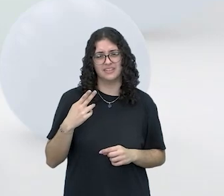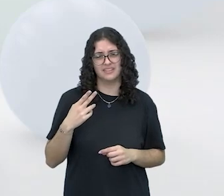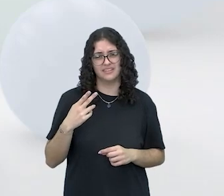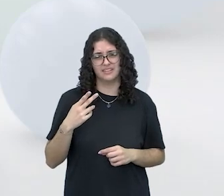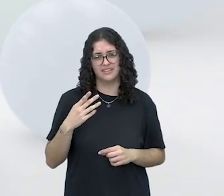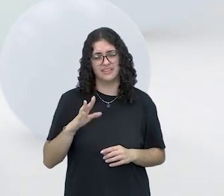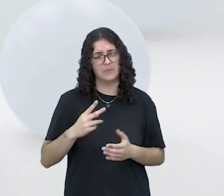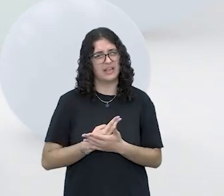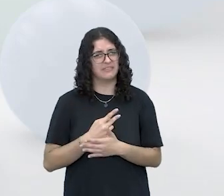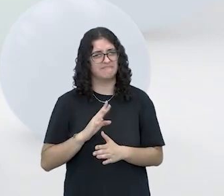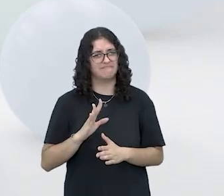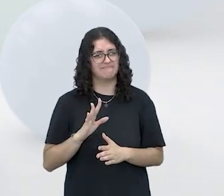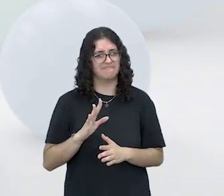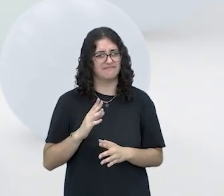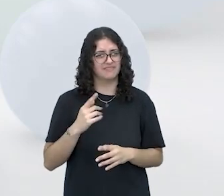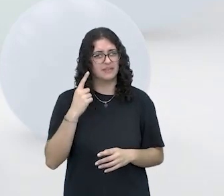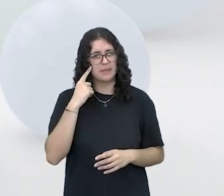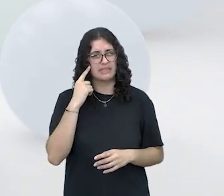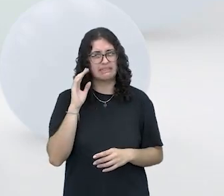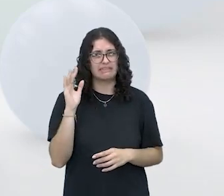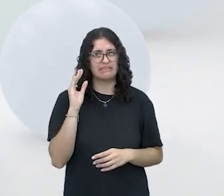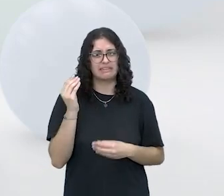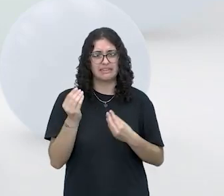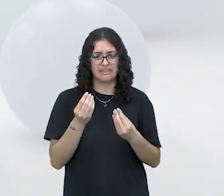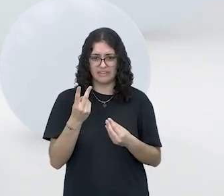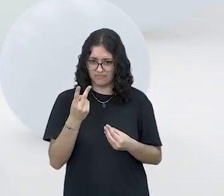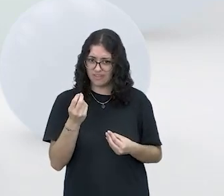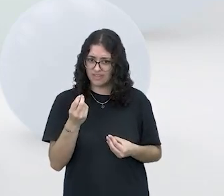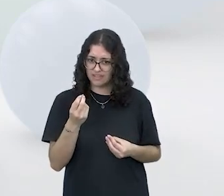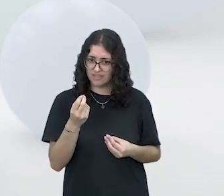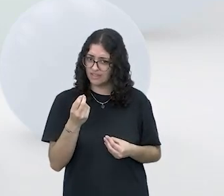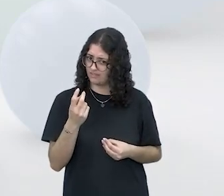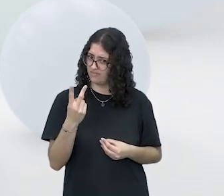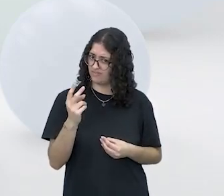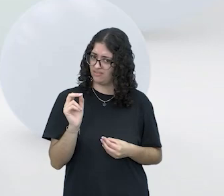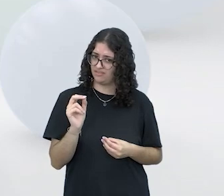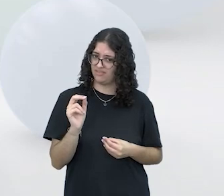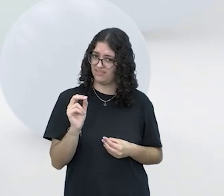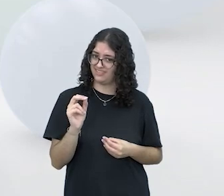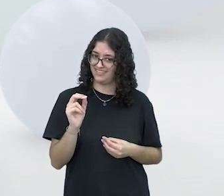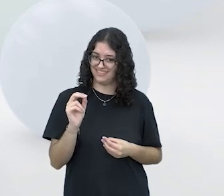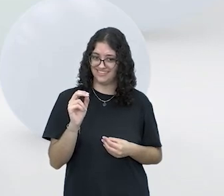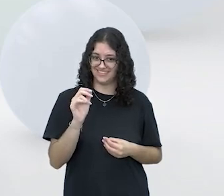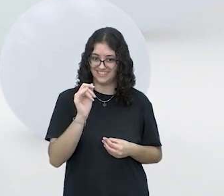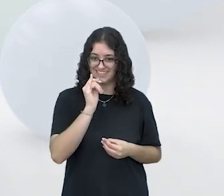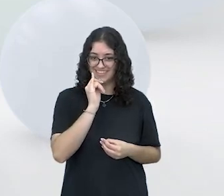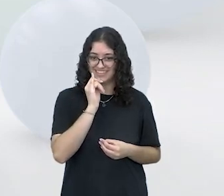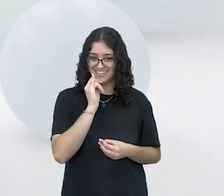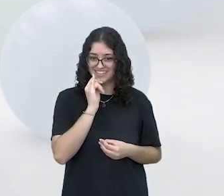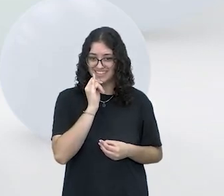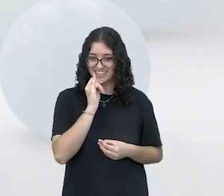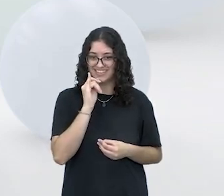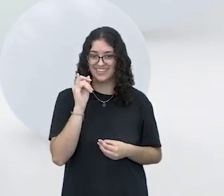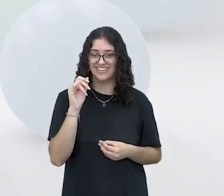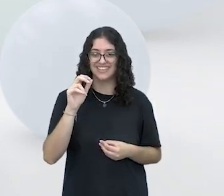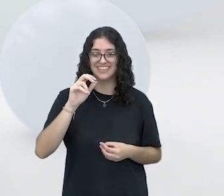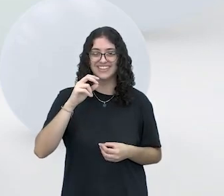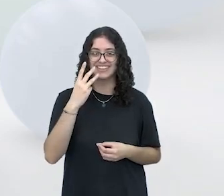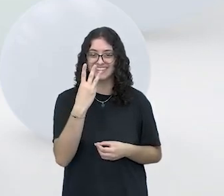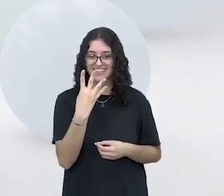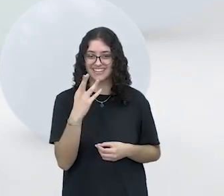15 reais. 20 reais. 20 reais, dona. Não é 20 reais. Ó, 50 reais, dona. Ó. Ó, ele deu